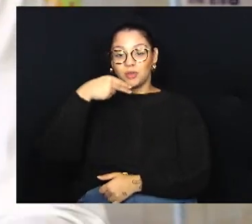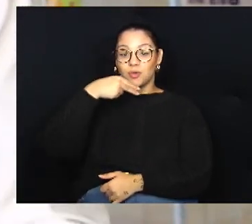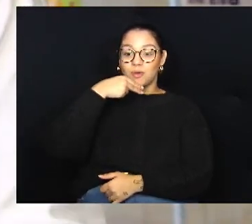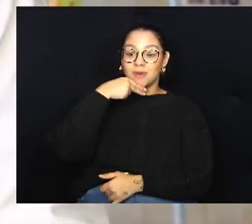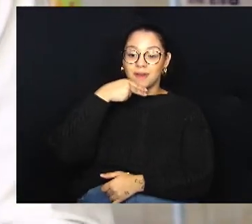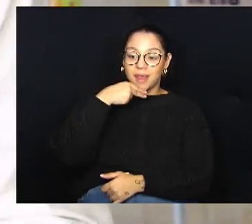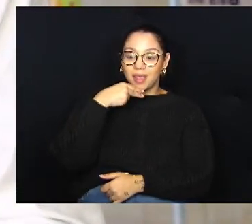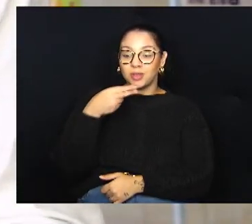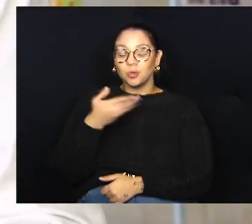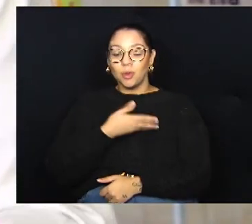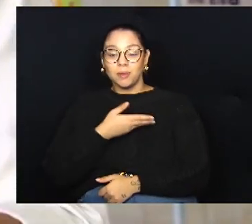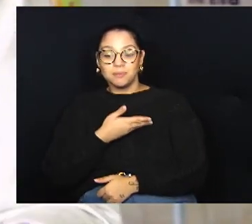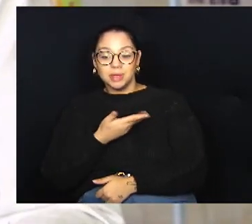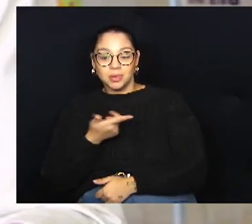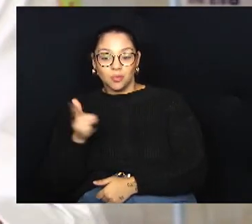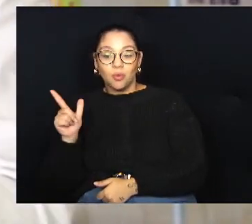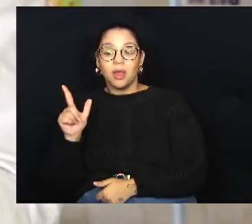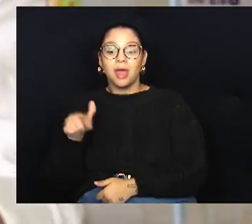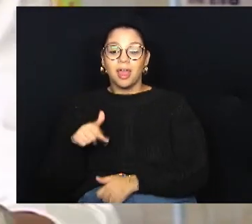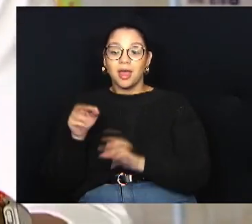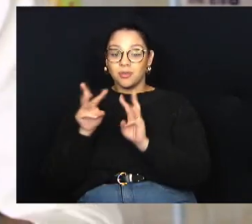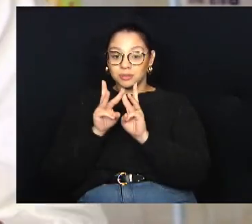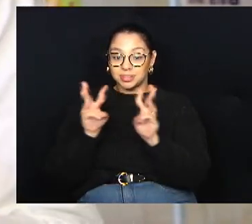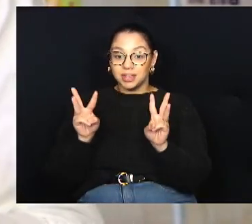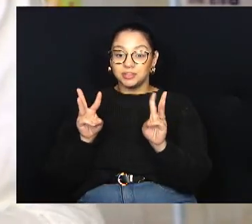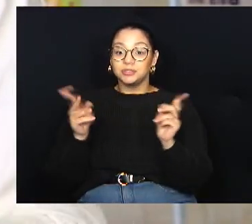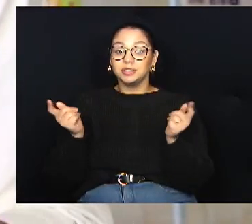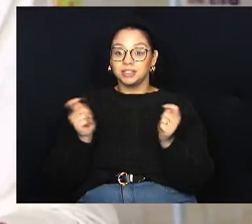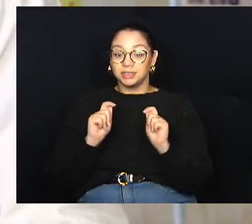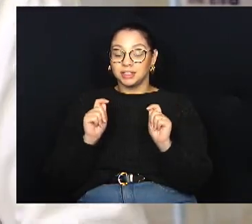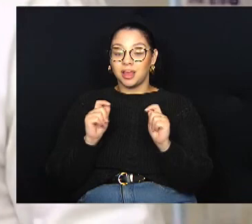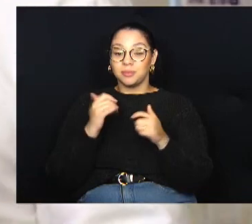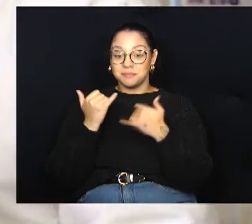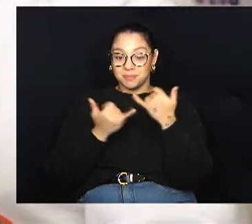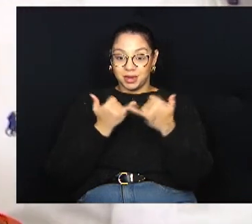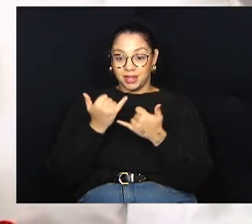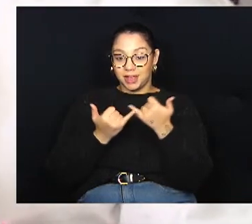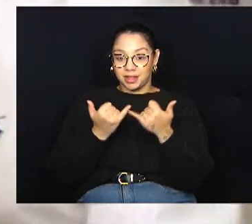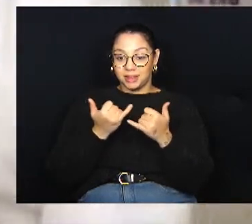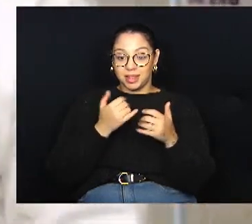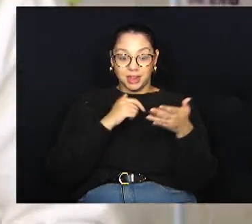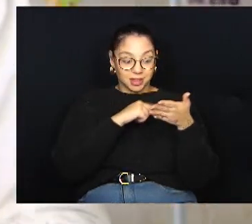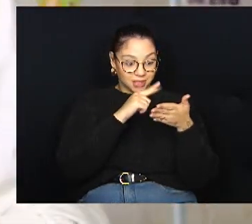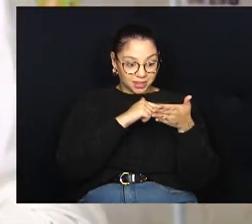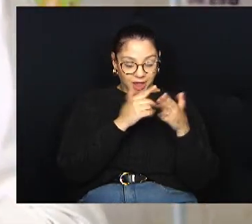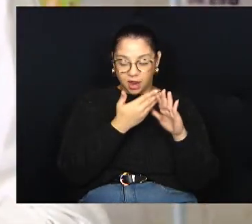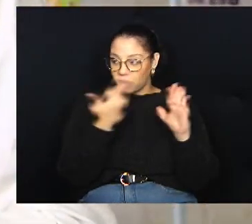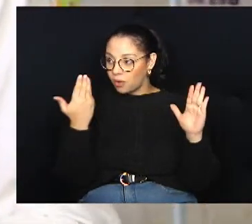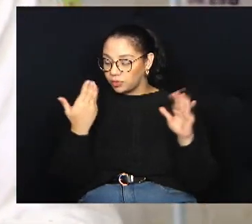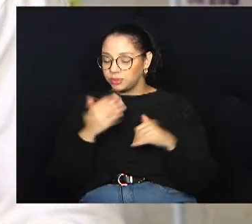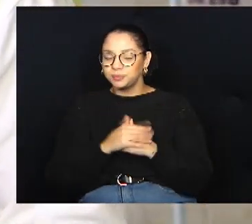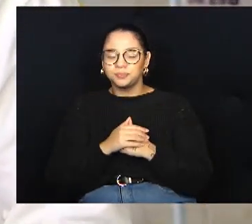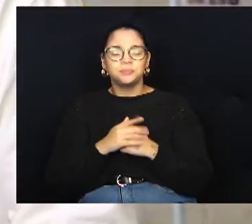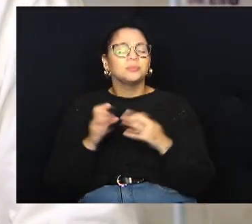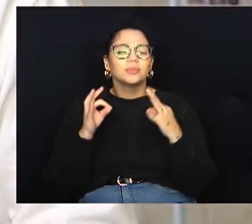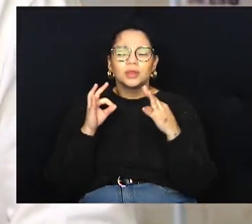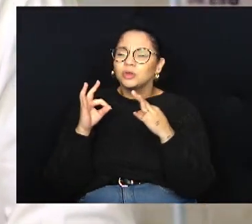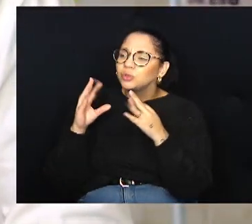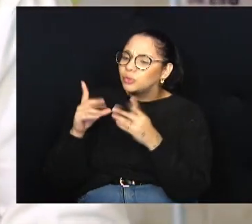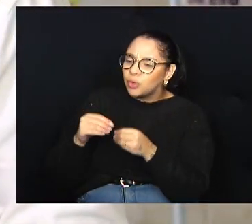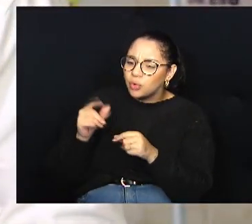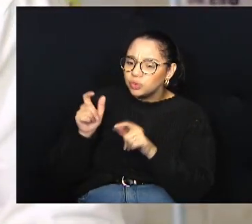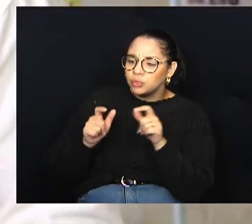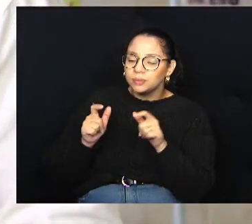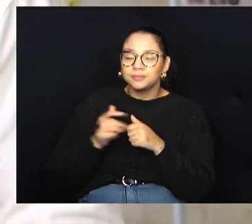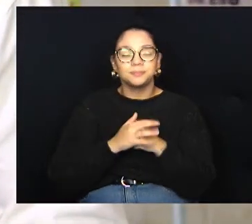importante, é um site onde a gente tem essas brincadeiras longe das telas. Todo mundo pode participar, vai ter faixa etária,